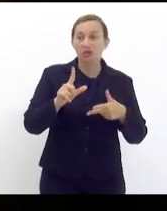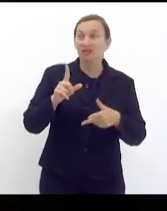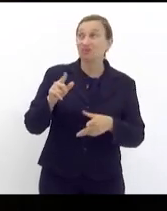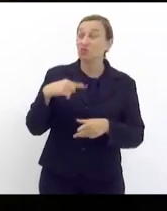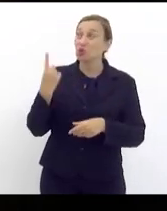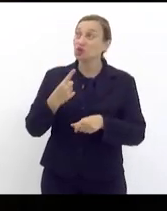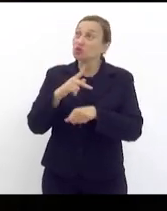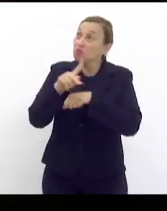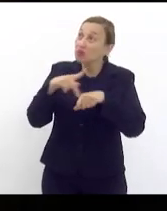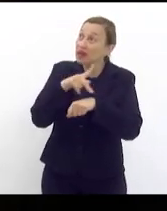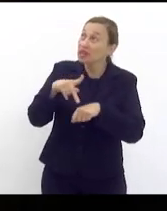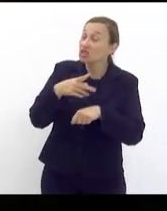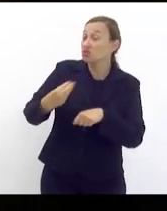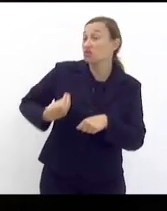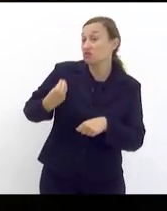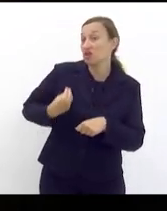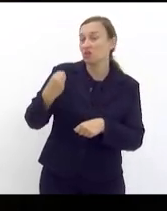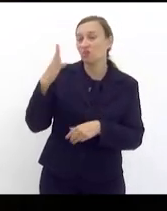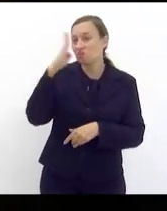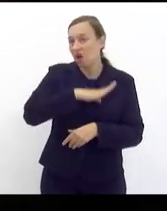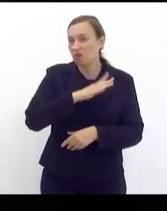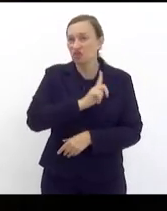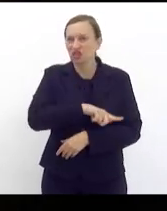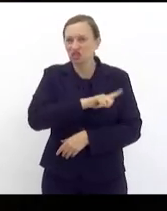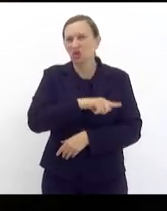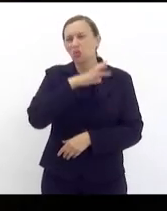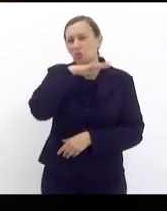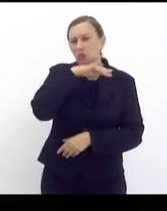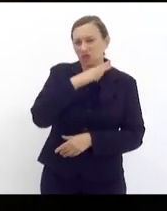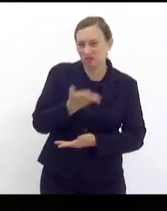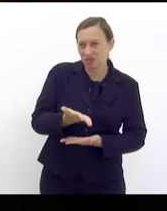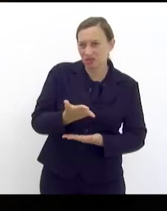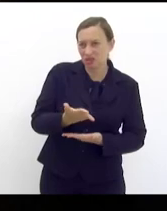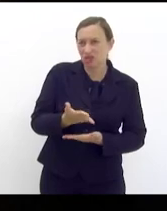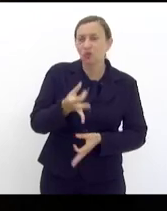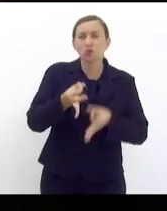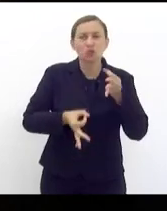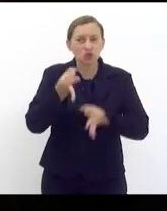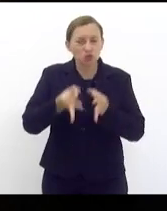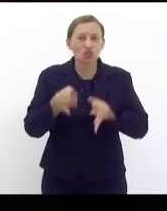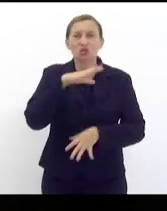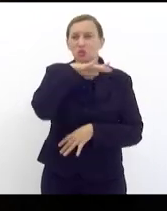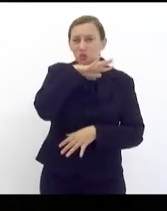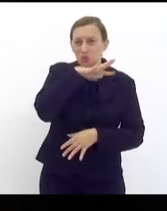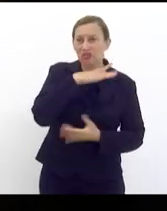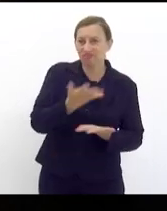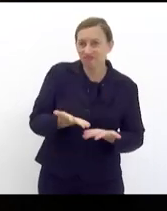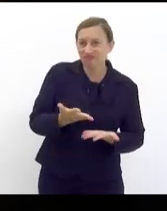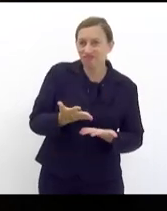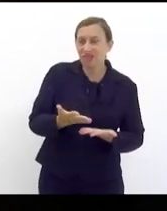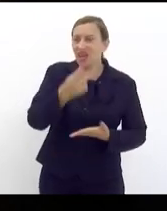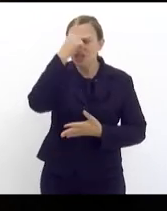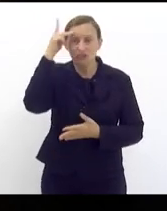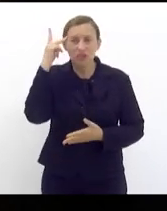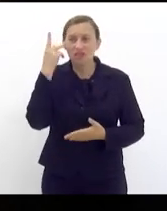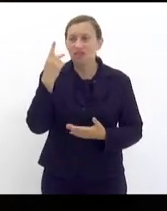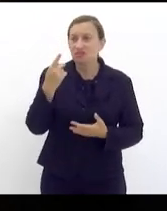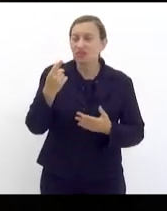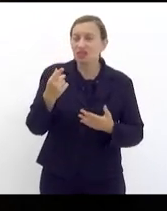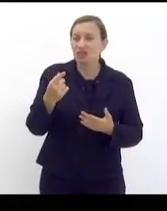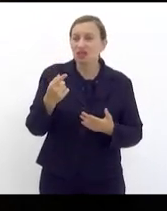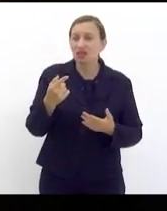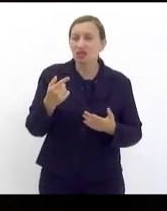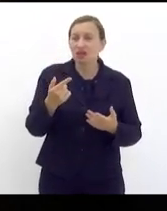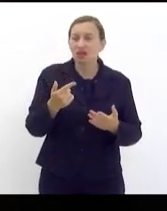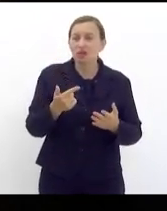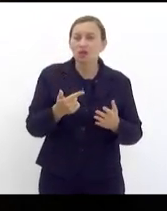mal, numa gestão muito má, numa justiça muito má. E as pessoas ficam apontando aonde está o